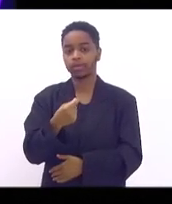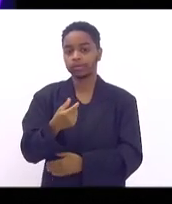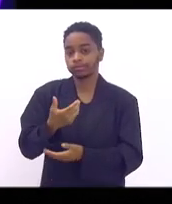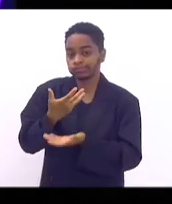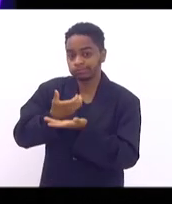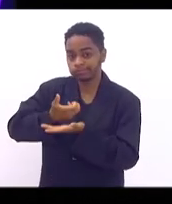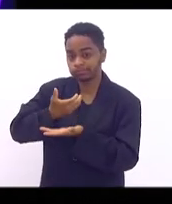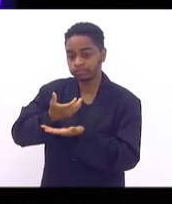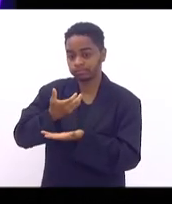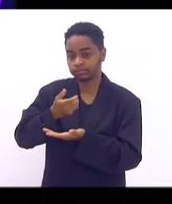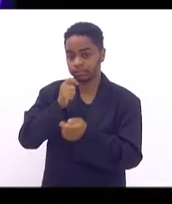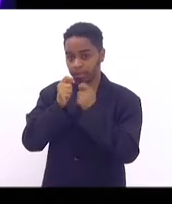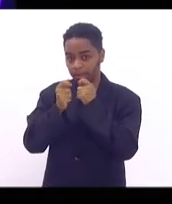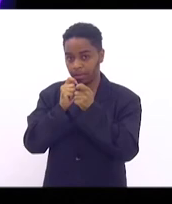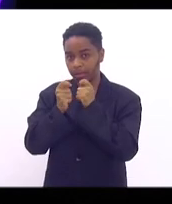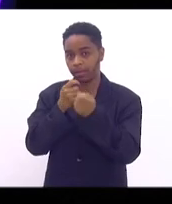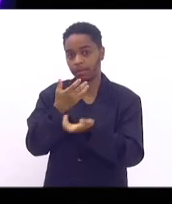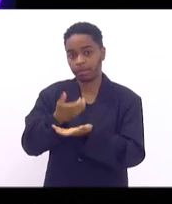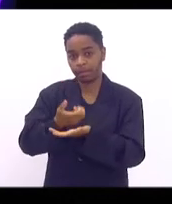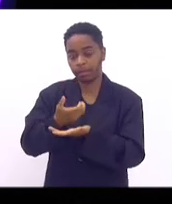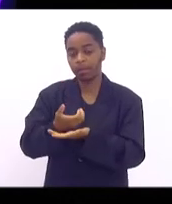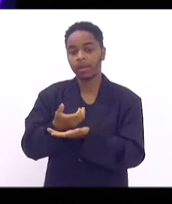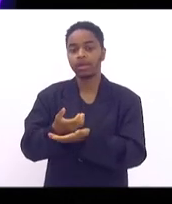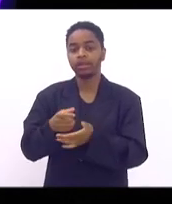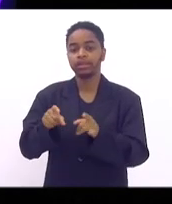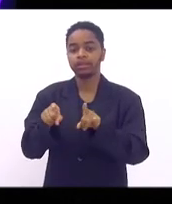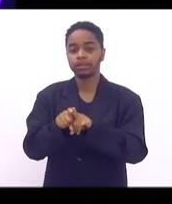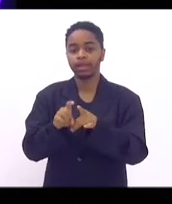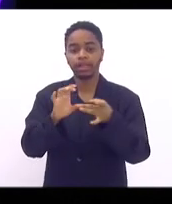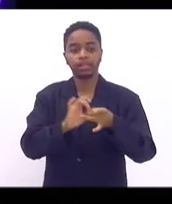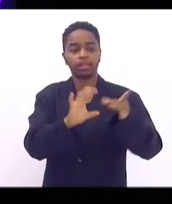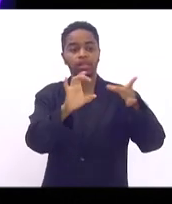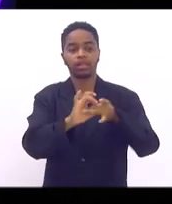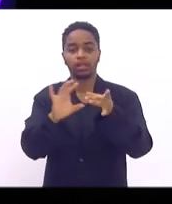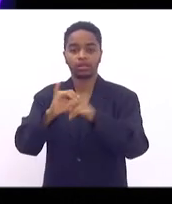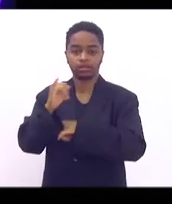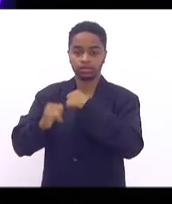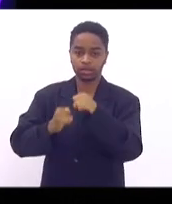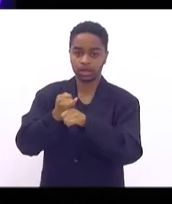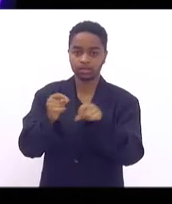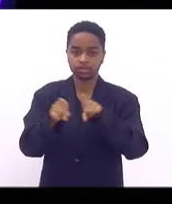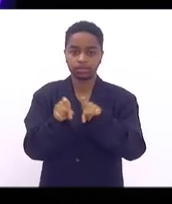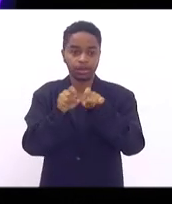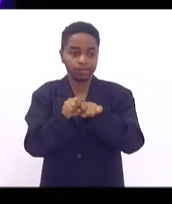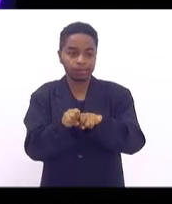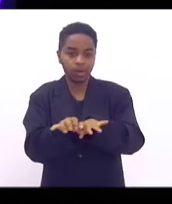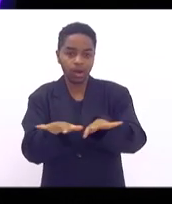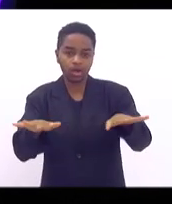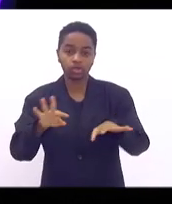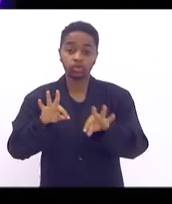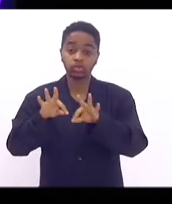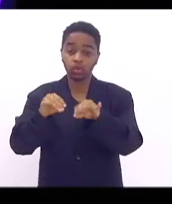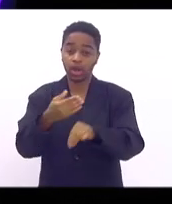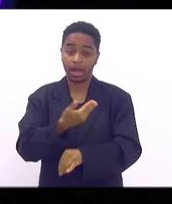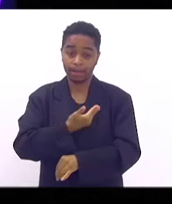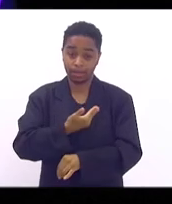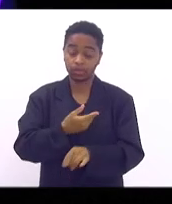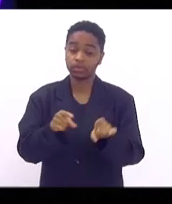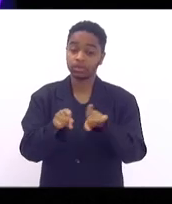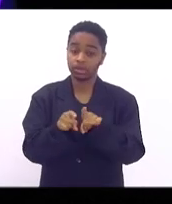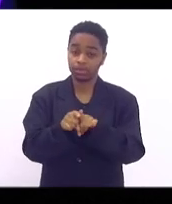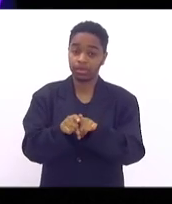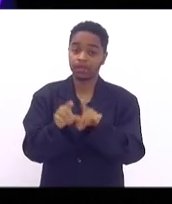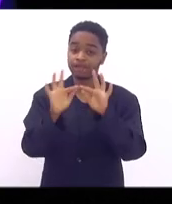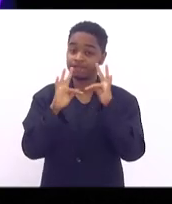podcast e liberou na internet e mandou para todos os colegas e pais da escola do filho. A ação foi